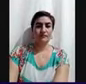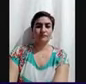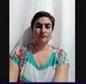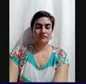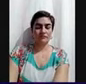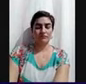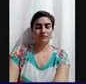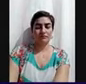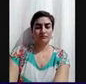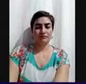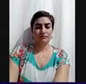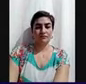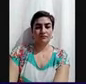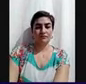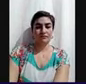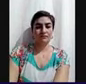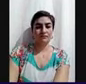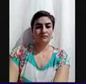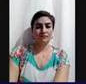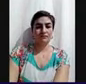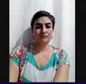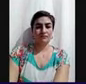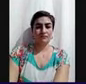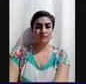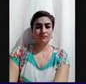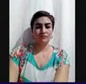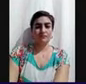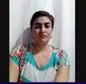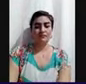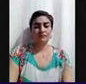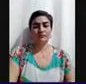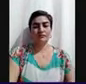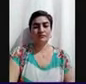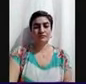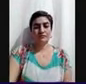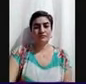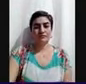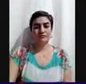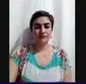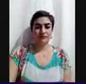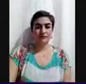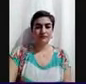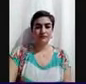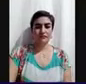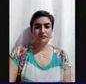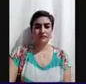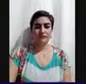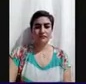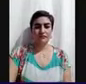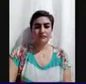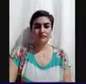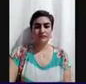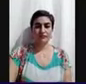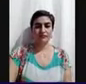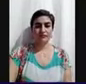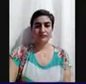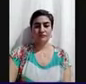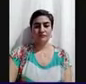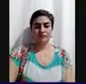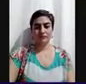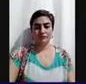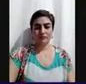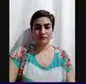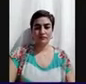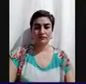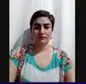é aonde todos nós nos unimos quanticamente além do Delta tempo